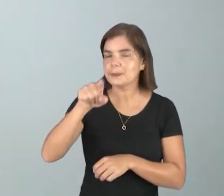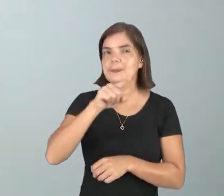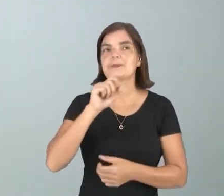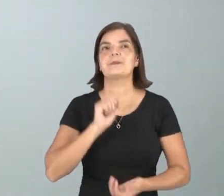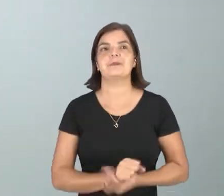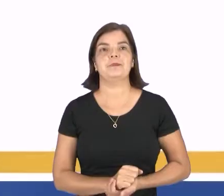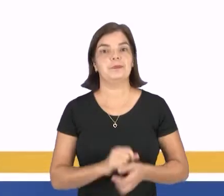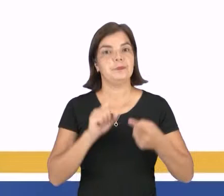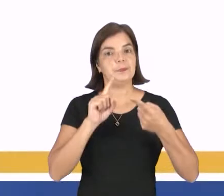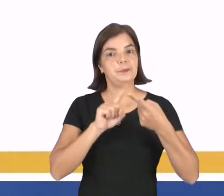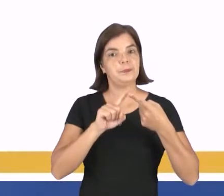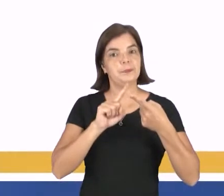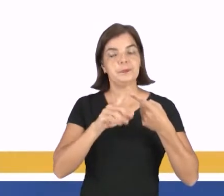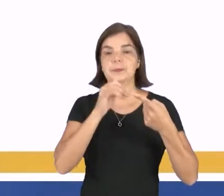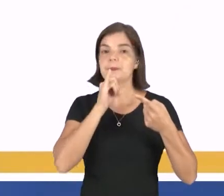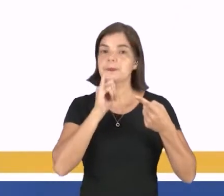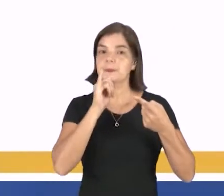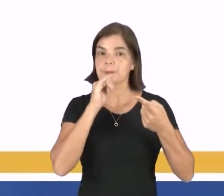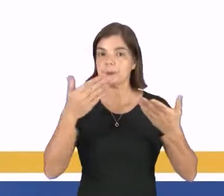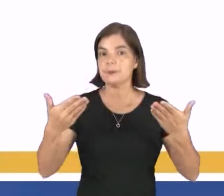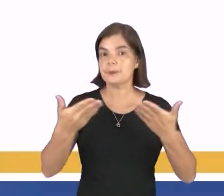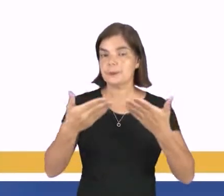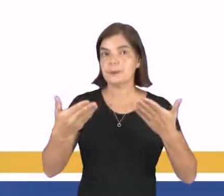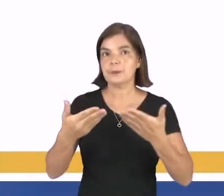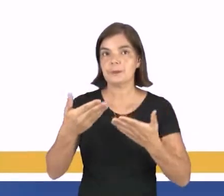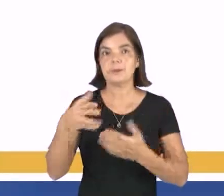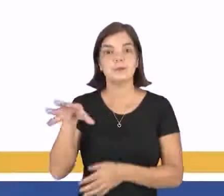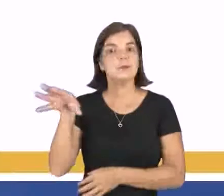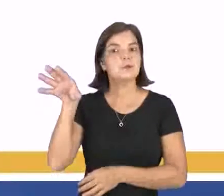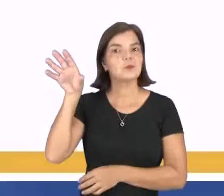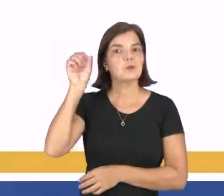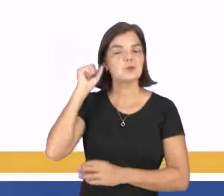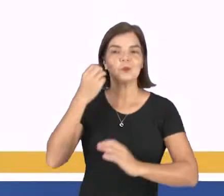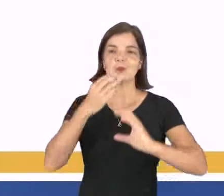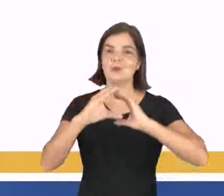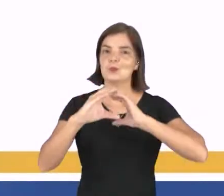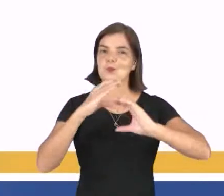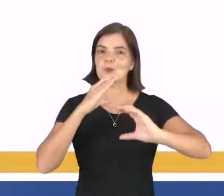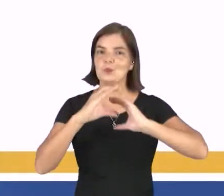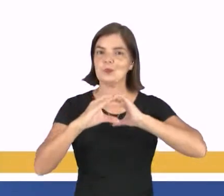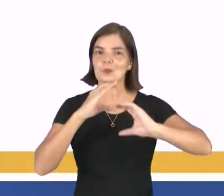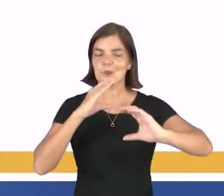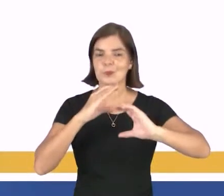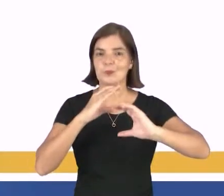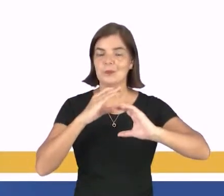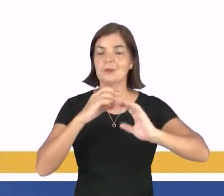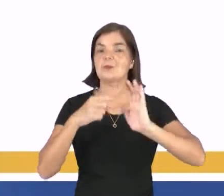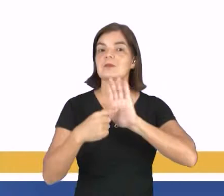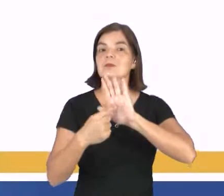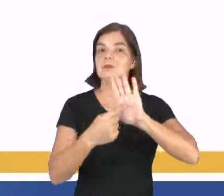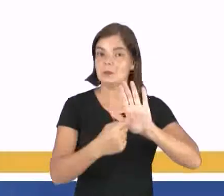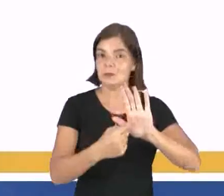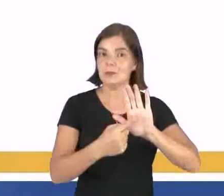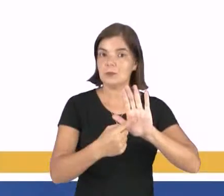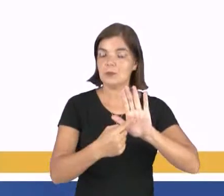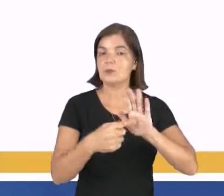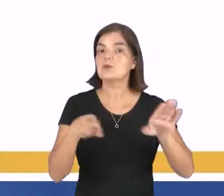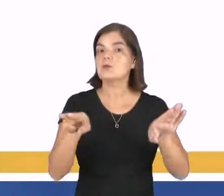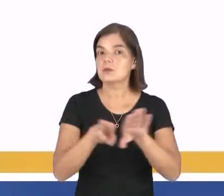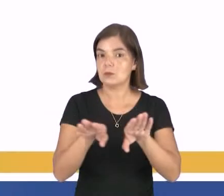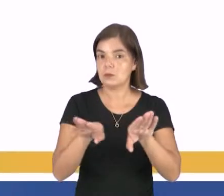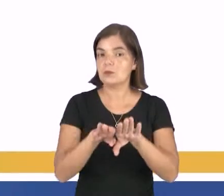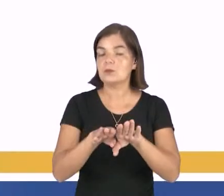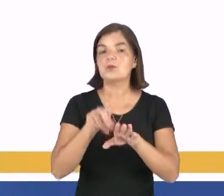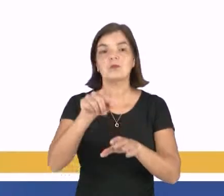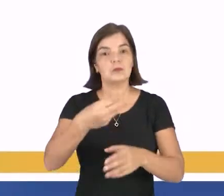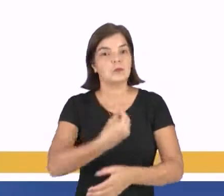olha o exemplo eu ouço música eu ouço indica algo habitual é um